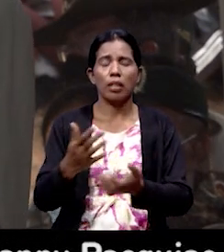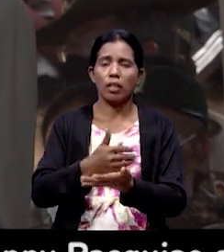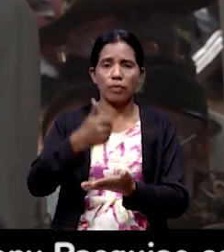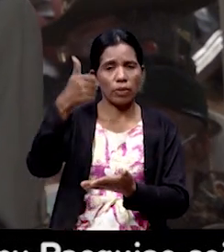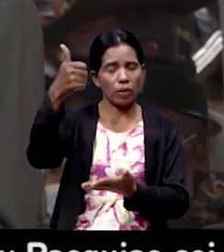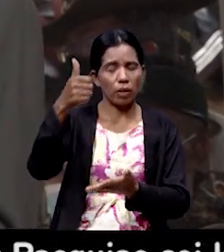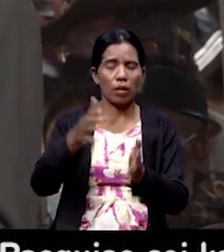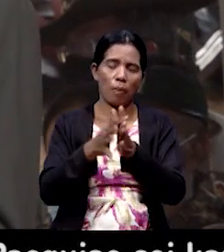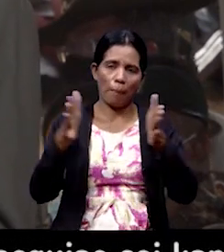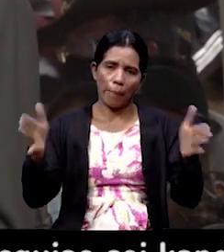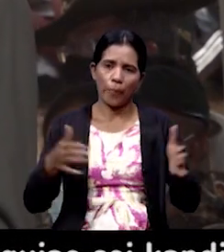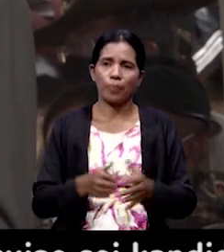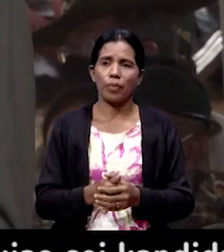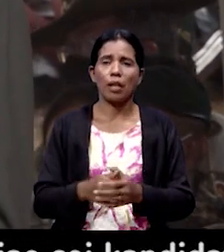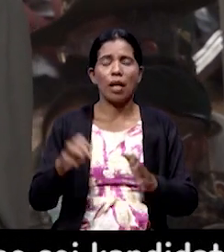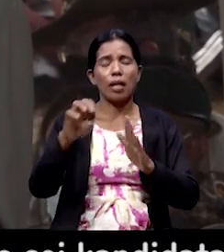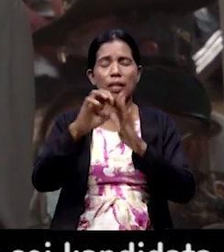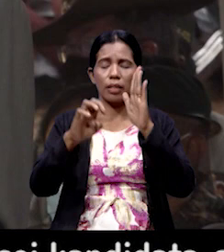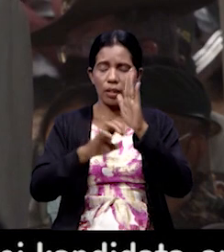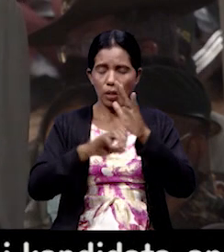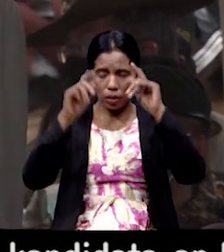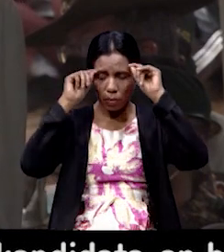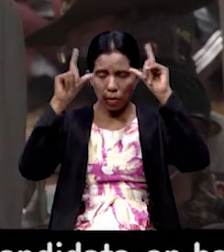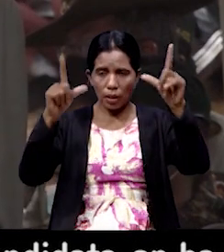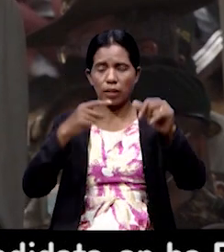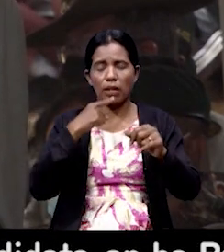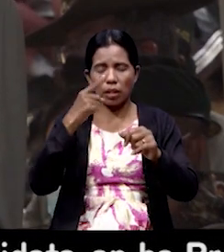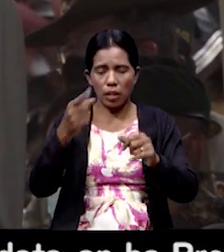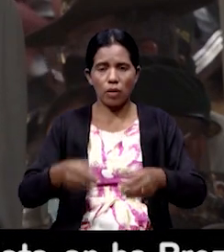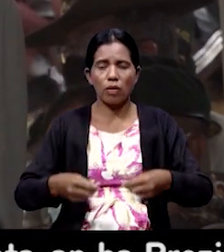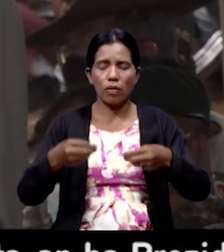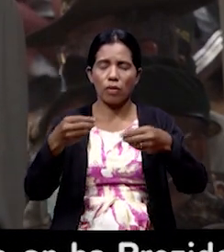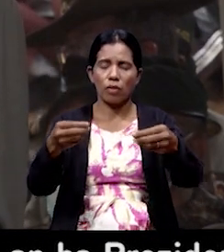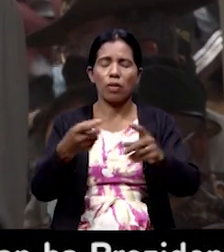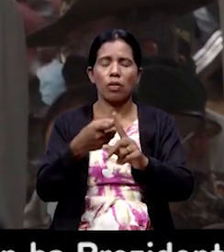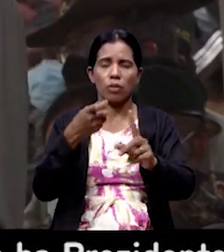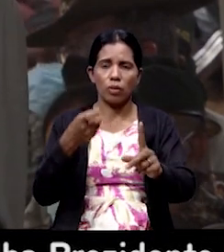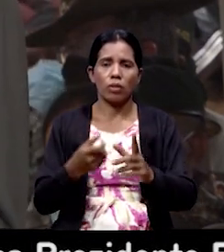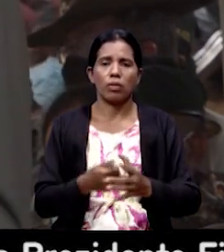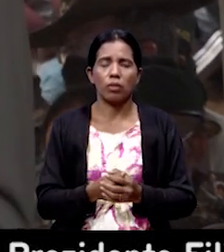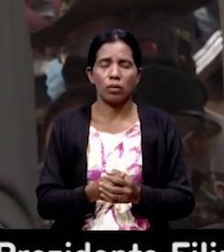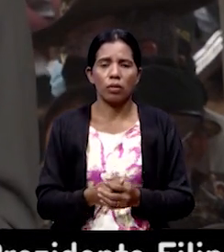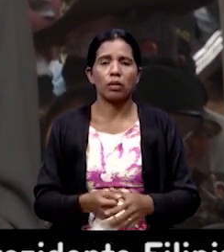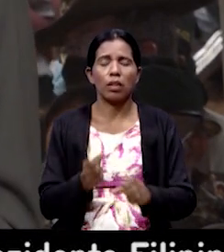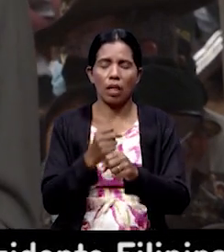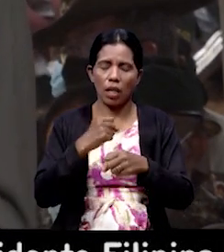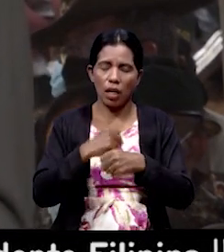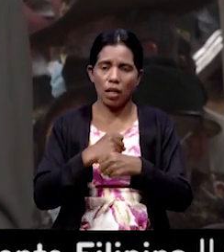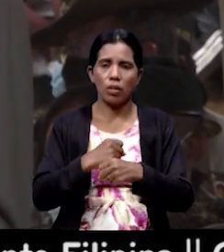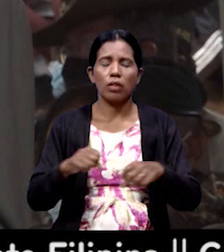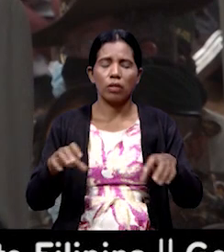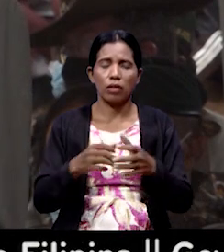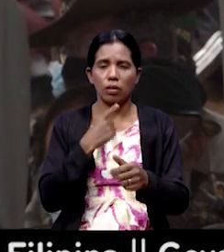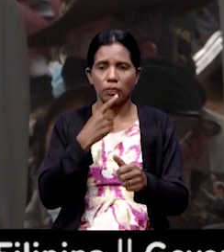Tevez. Estado Timor Leste reconhece no valoriza mahuno li husi poderas con decoração ordem boa